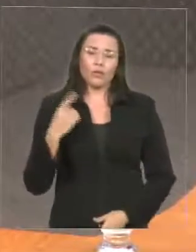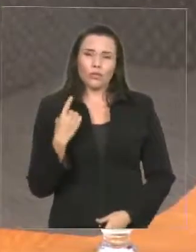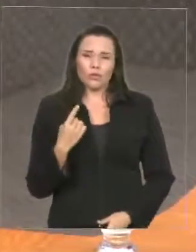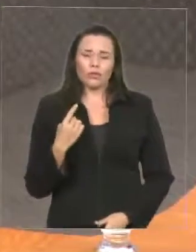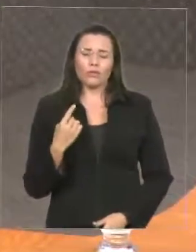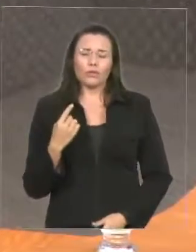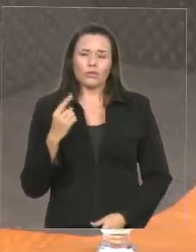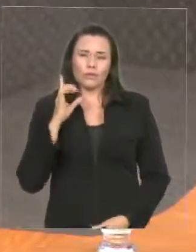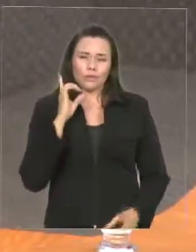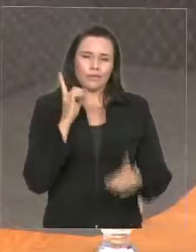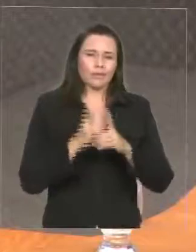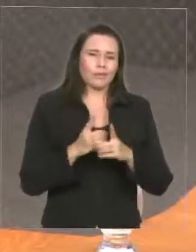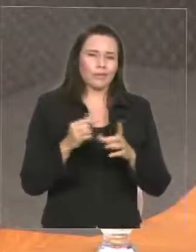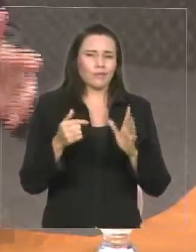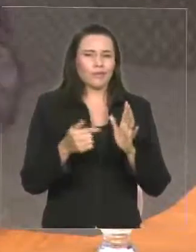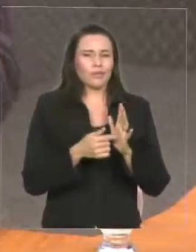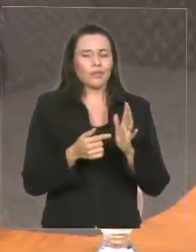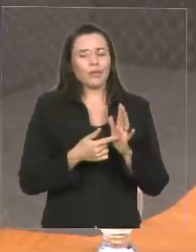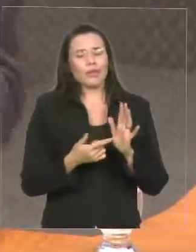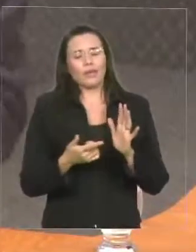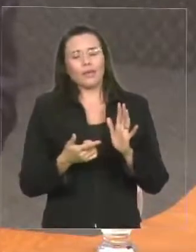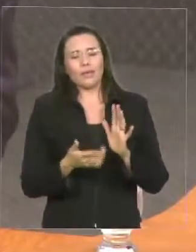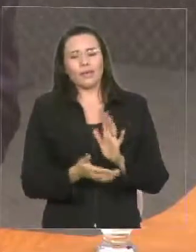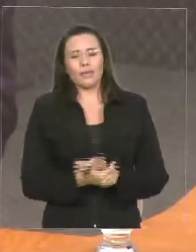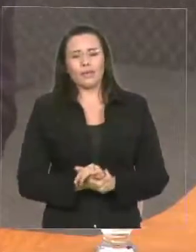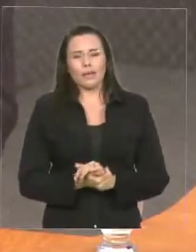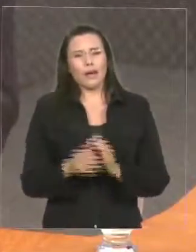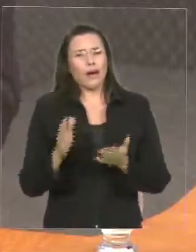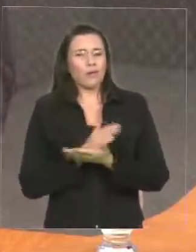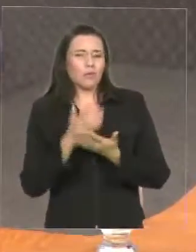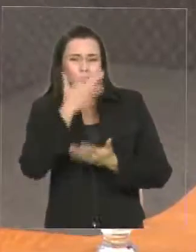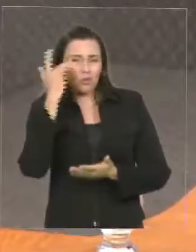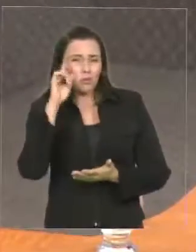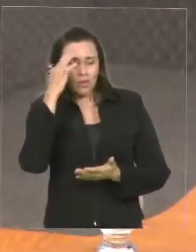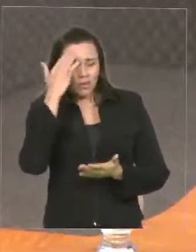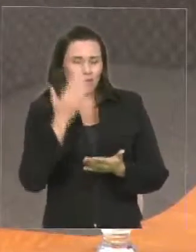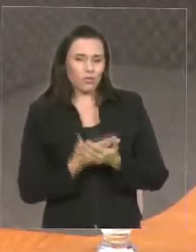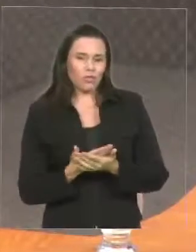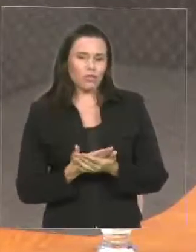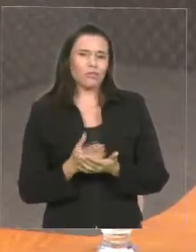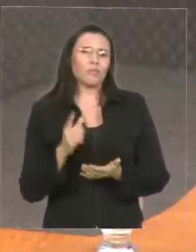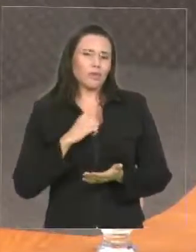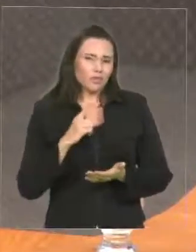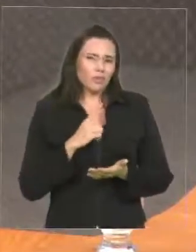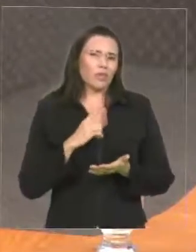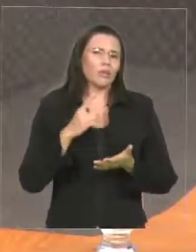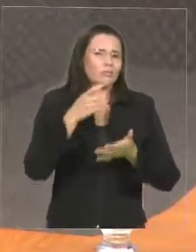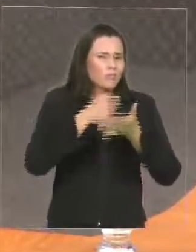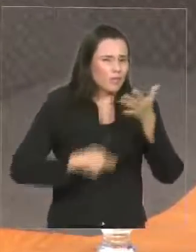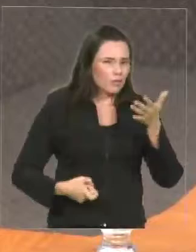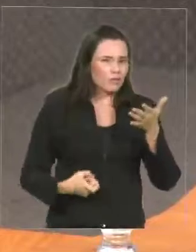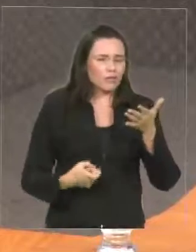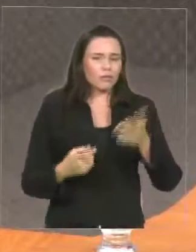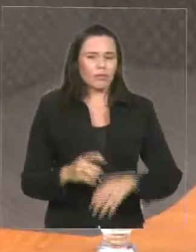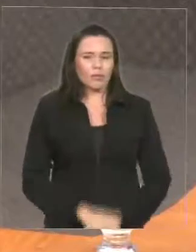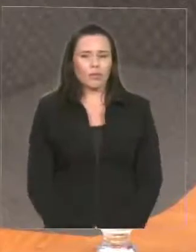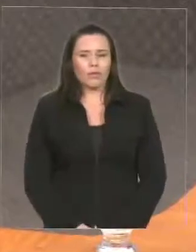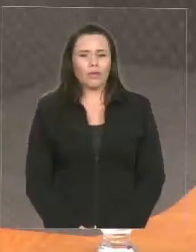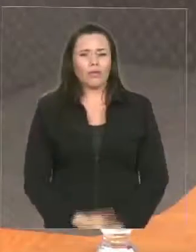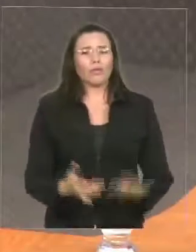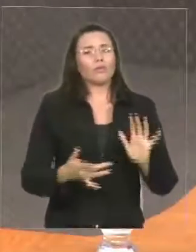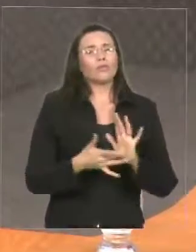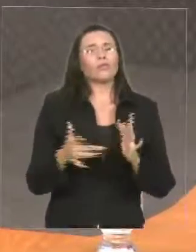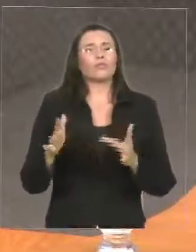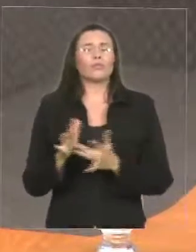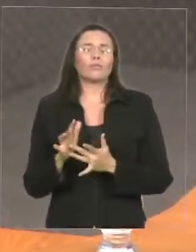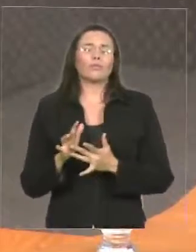Maria, que embora muitos não acreditem, ela chegou a Jesus e disse assim: eu te amo, a ponto